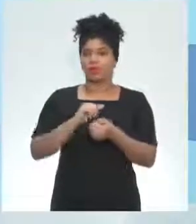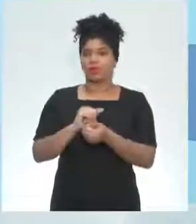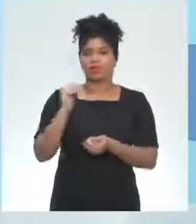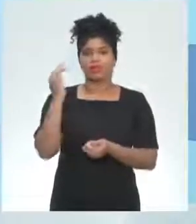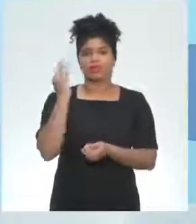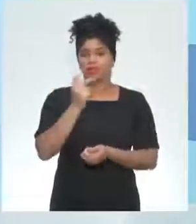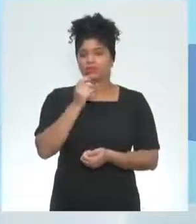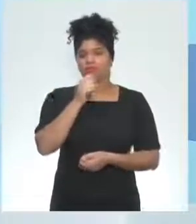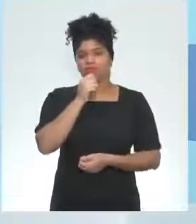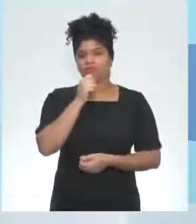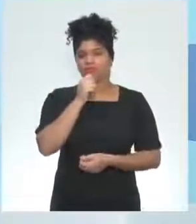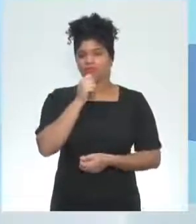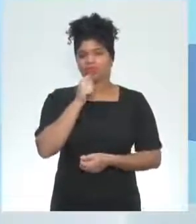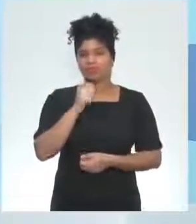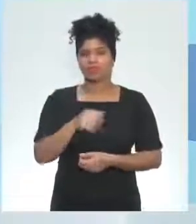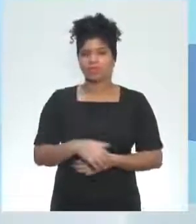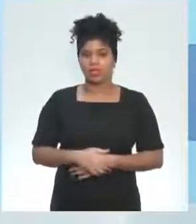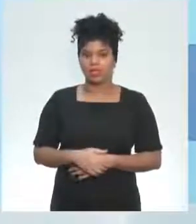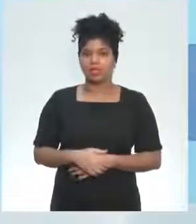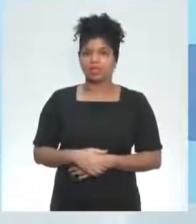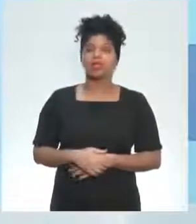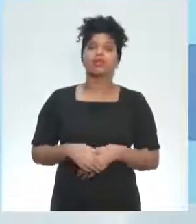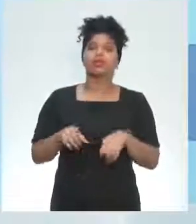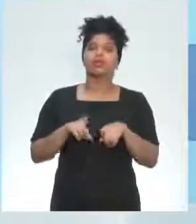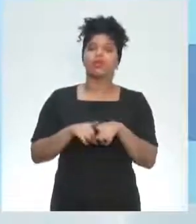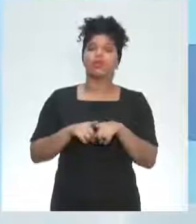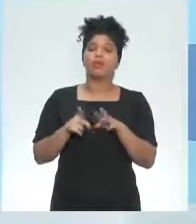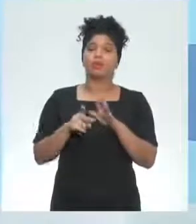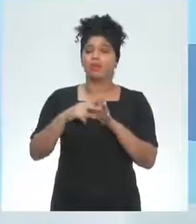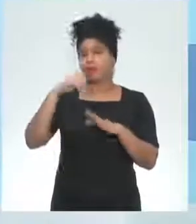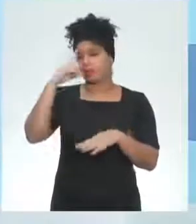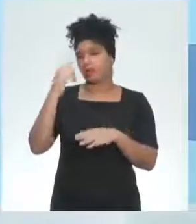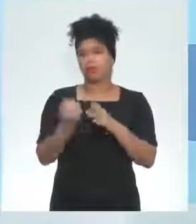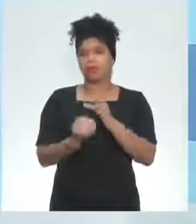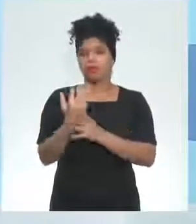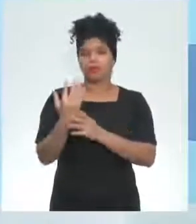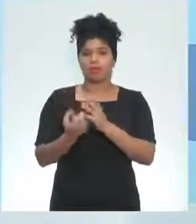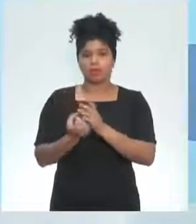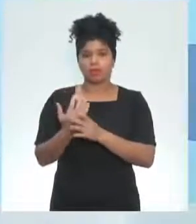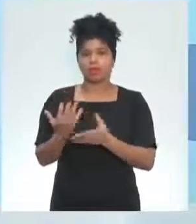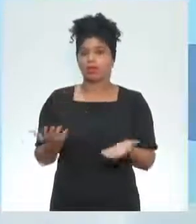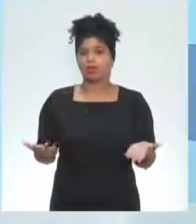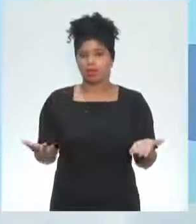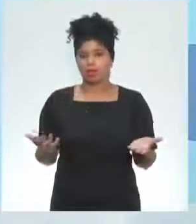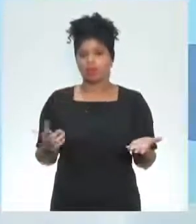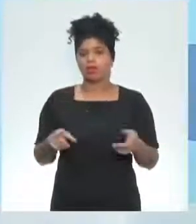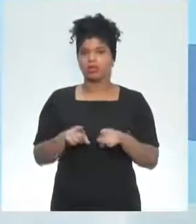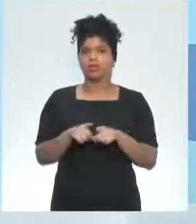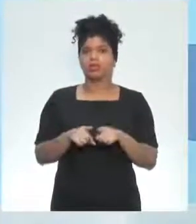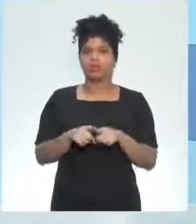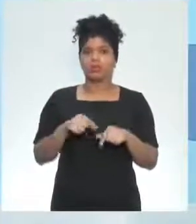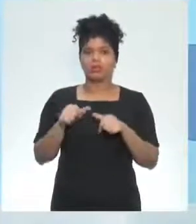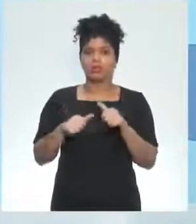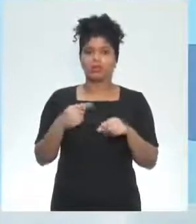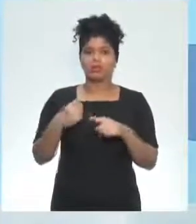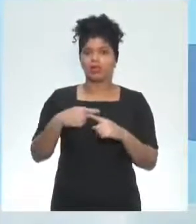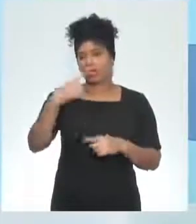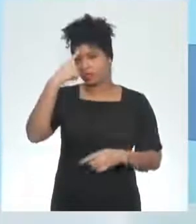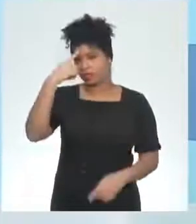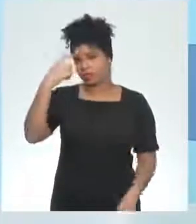beleza, estética e vai se perder mesmo, né, no próprio processo de criação. Porque você, né, almejou, colocou,